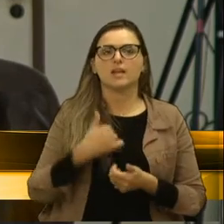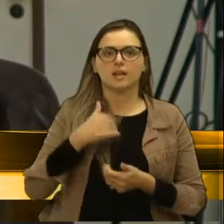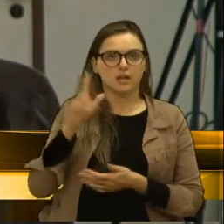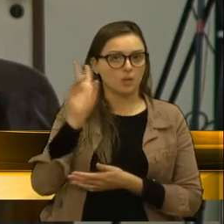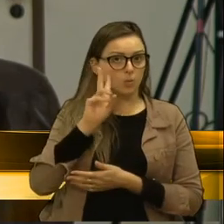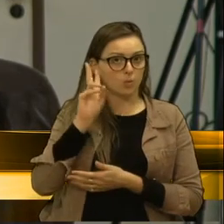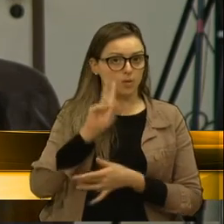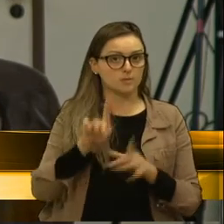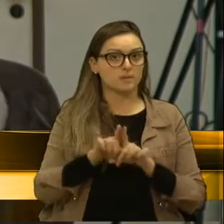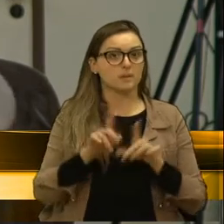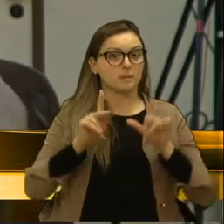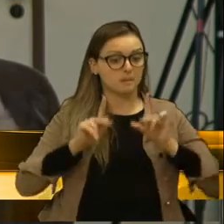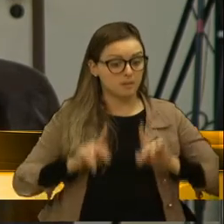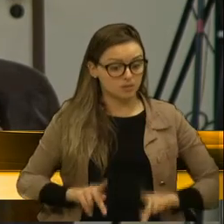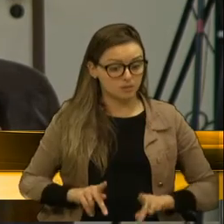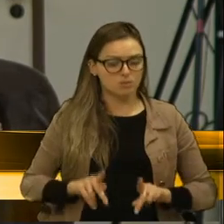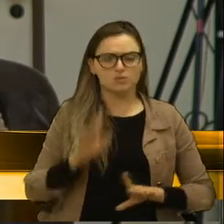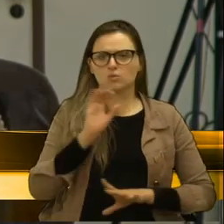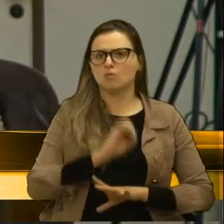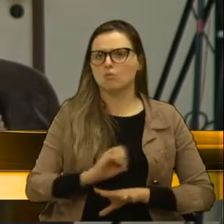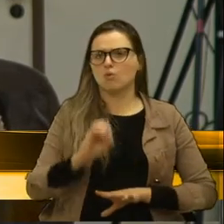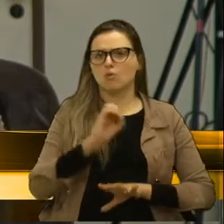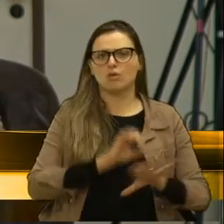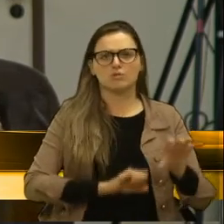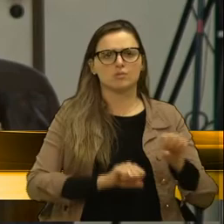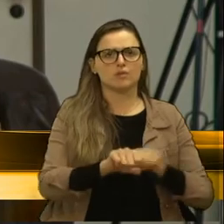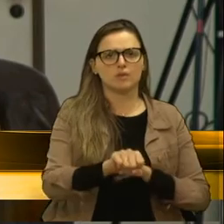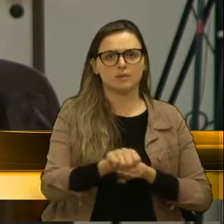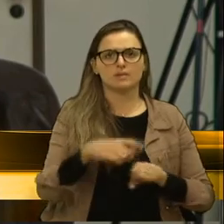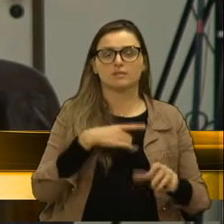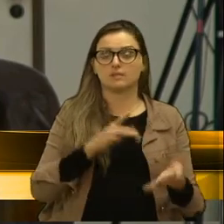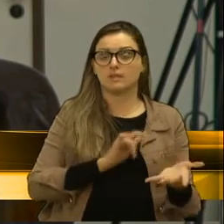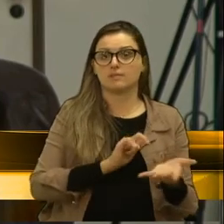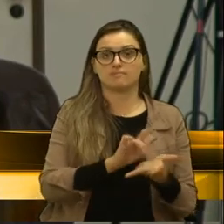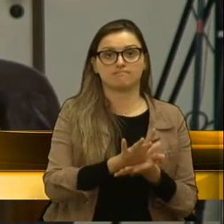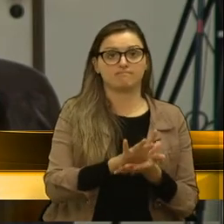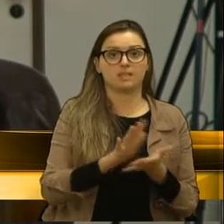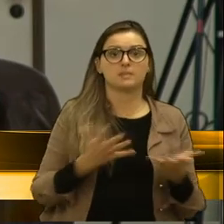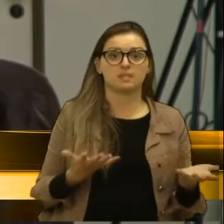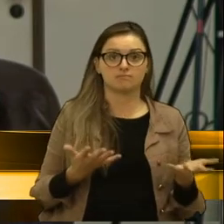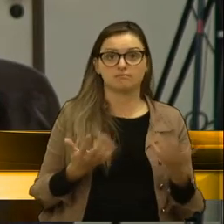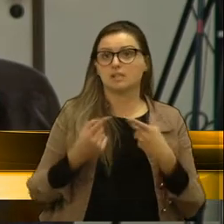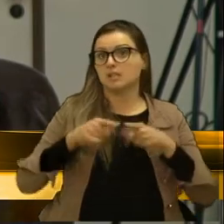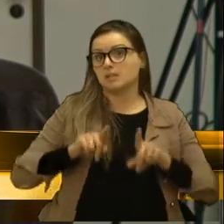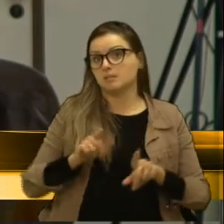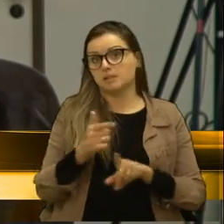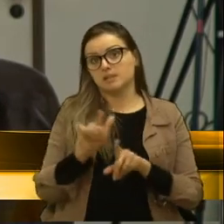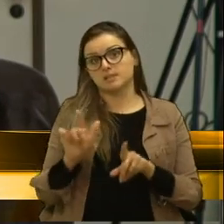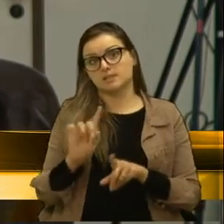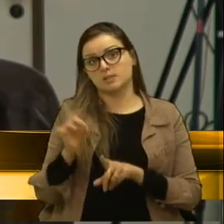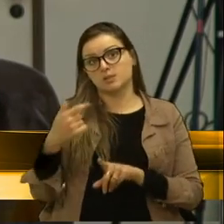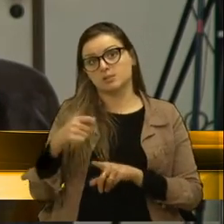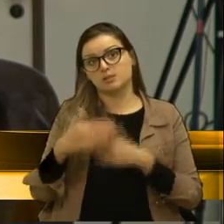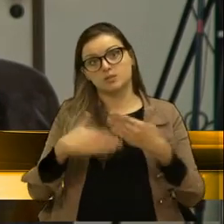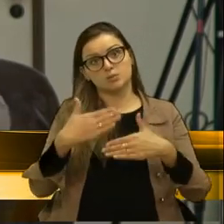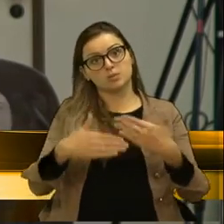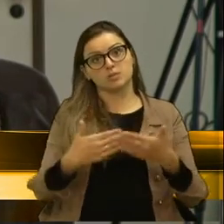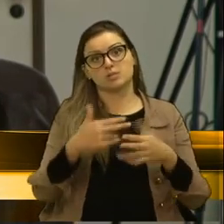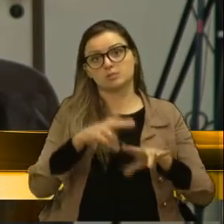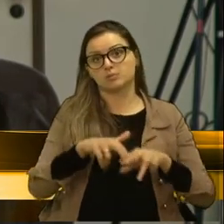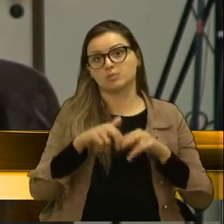assim, foram pessoas com excelente formação até que foram desligadas, mas não estavam mais necessárias no processo em razão